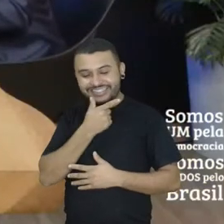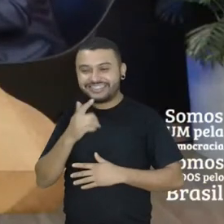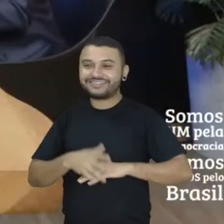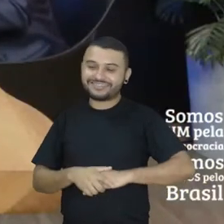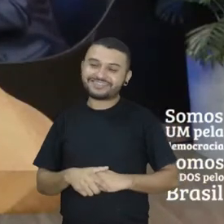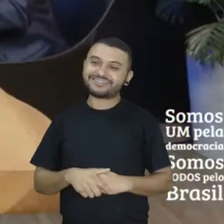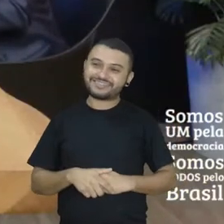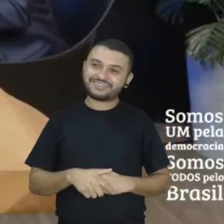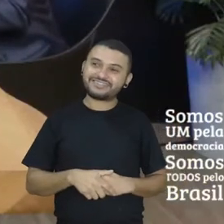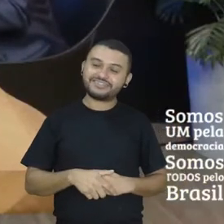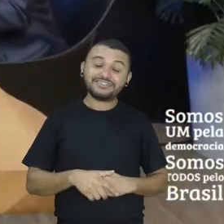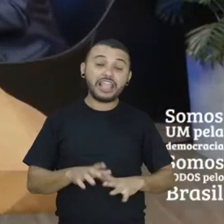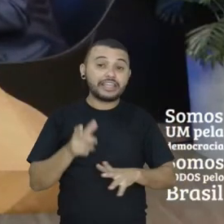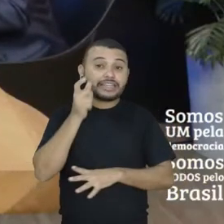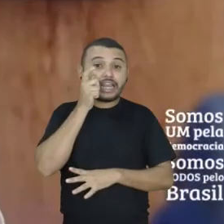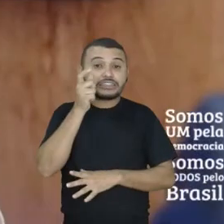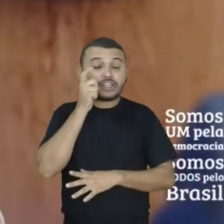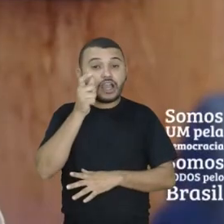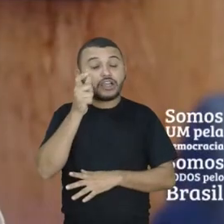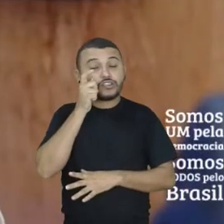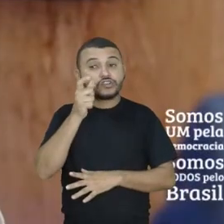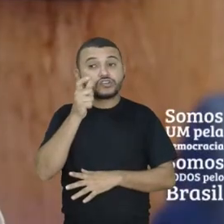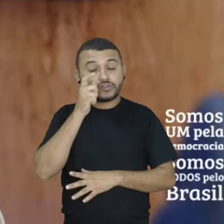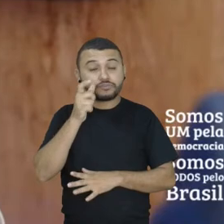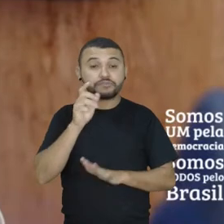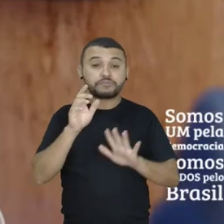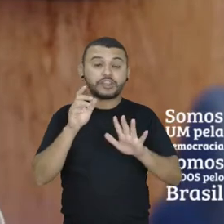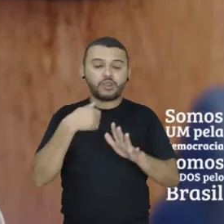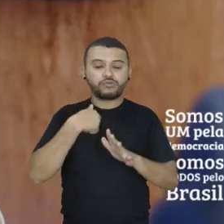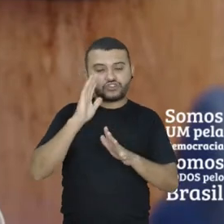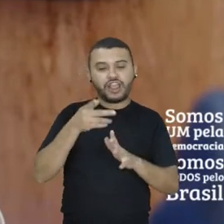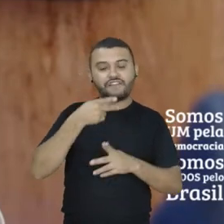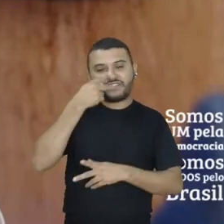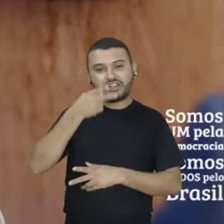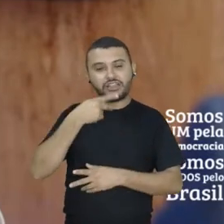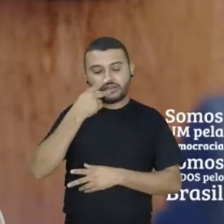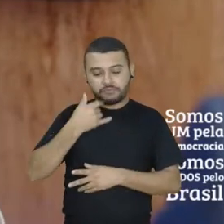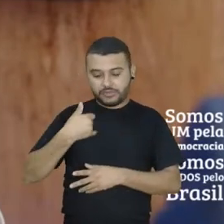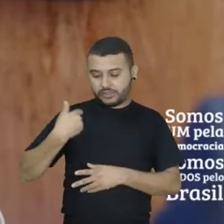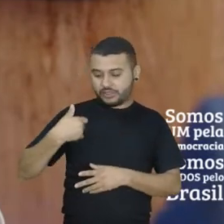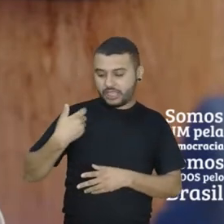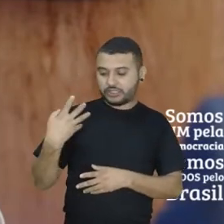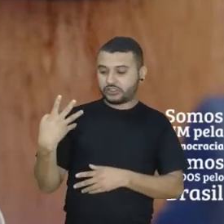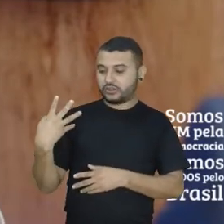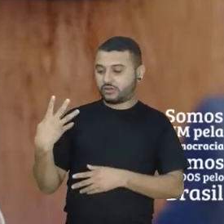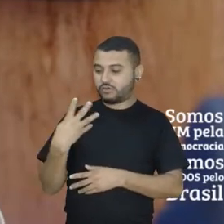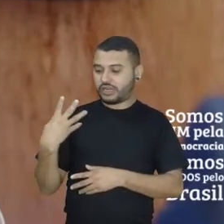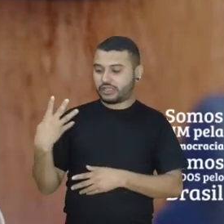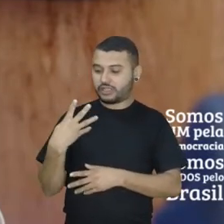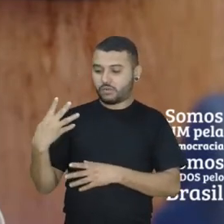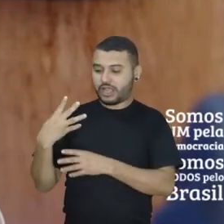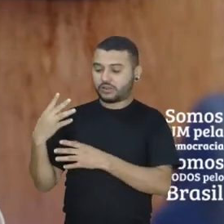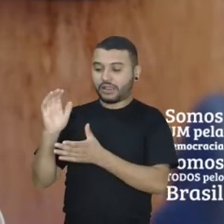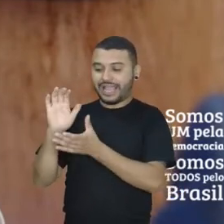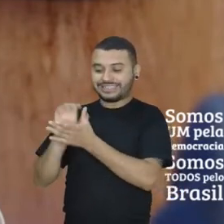Mas aí é interessante, né? Quer dizer, um dia eu falei, olha, eu tenho 44 anos, vou fazer de